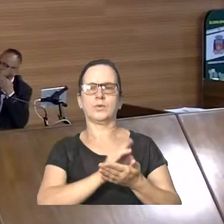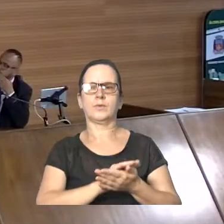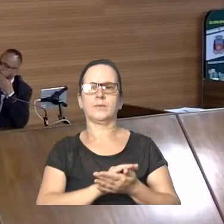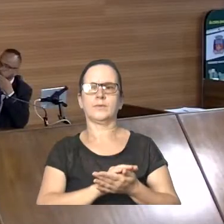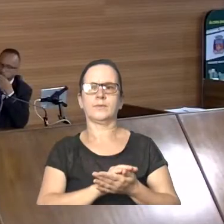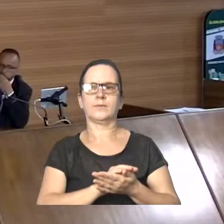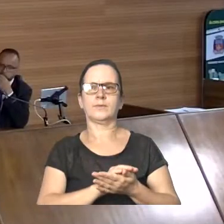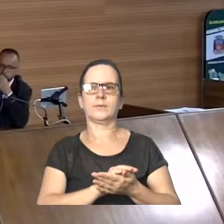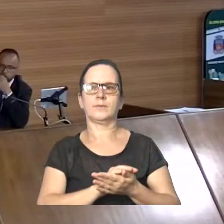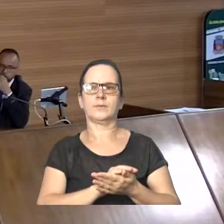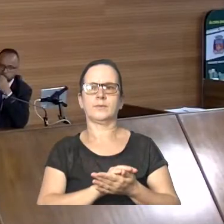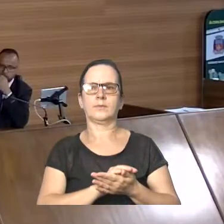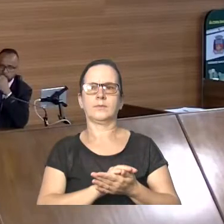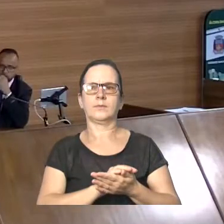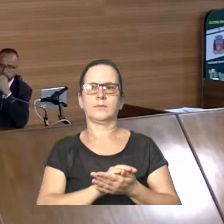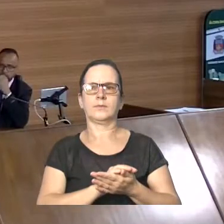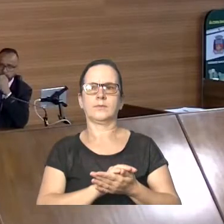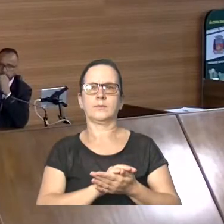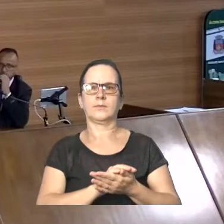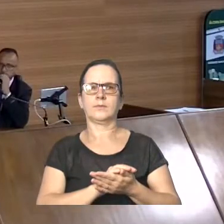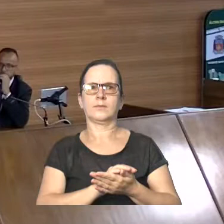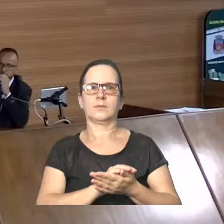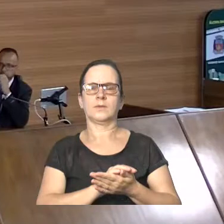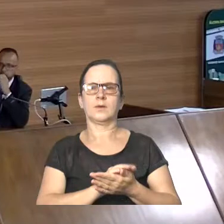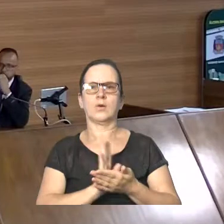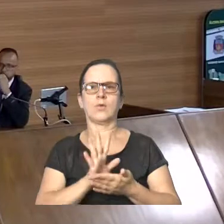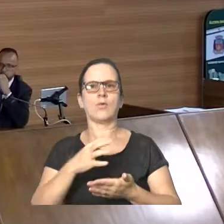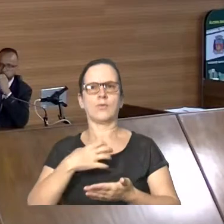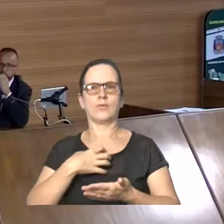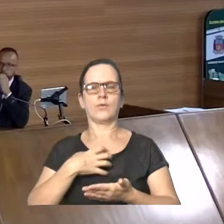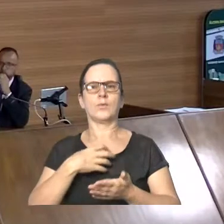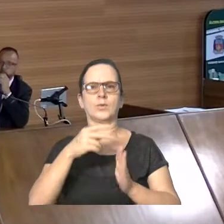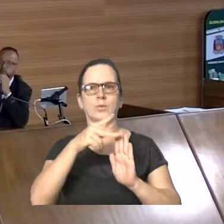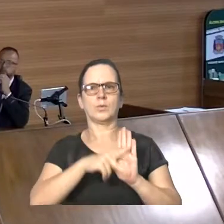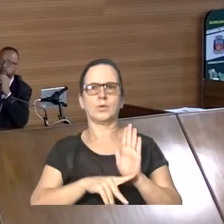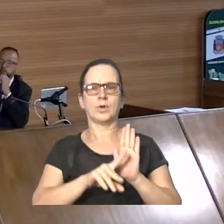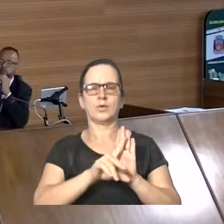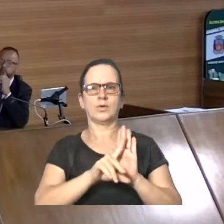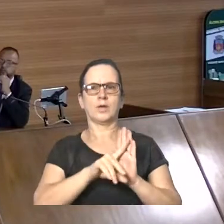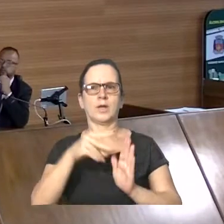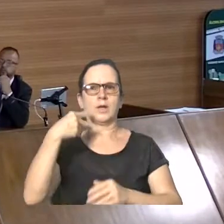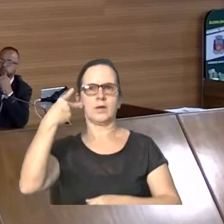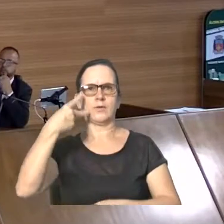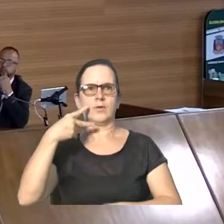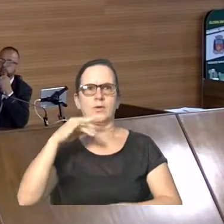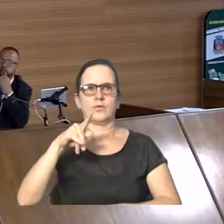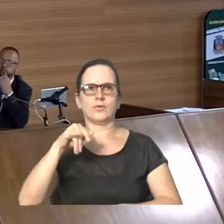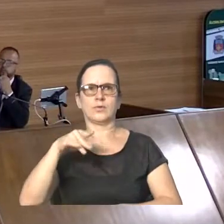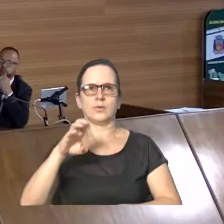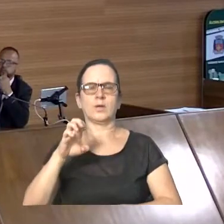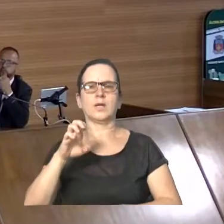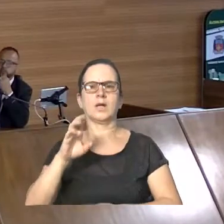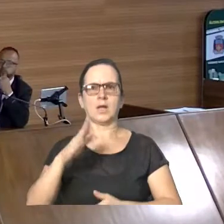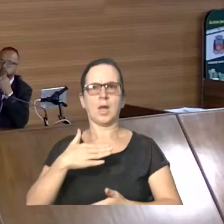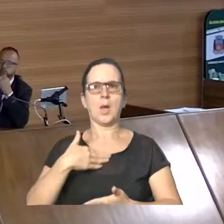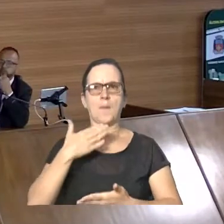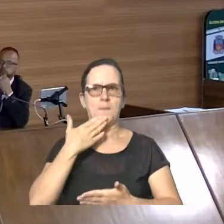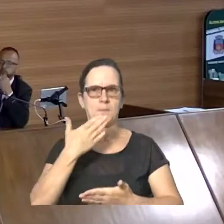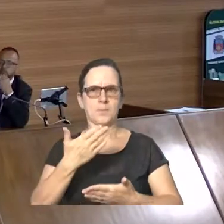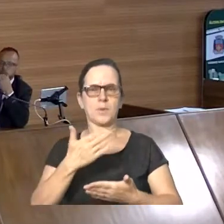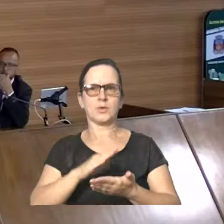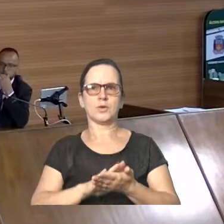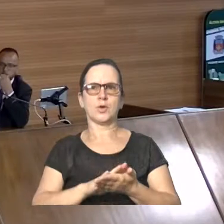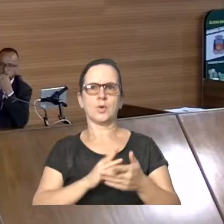Vereador Marcos Roberto Silva, como conforme o projeto de lei da vereadora, e ela mesmo pediu